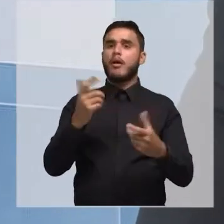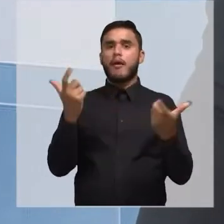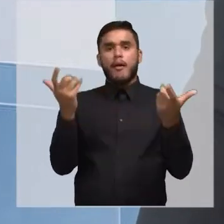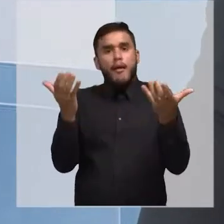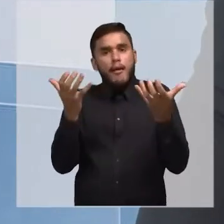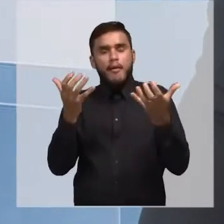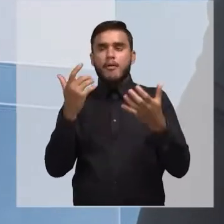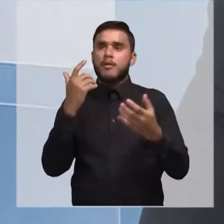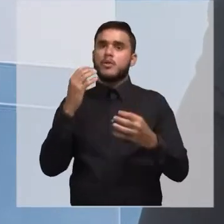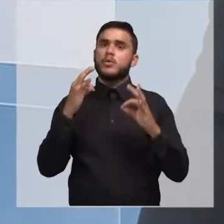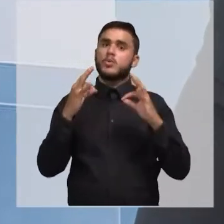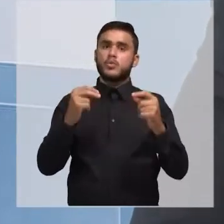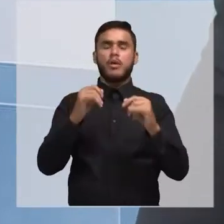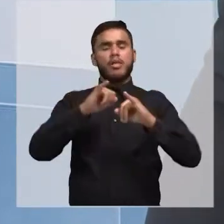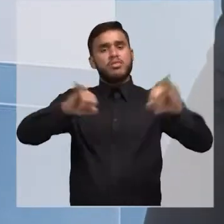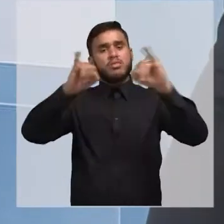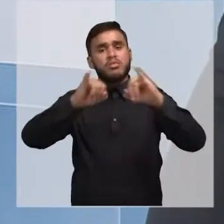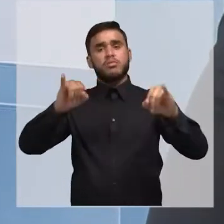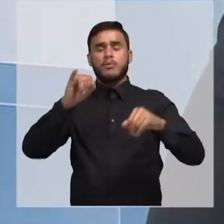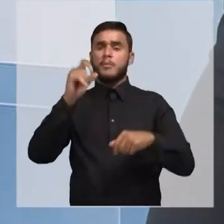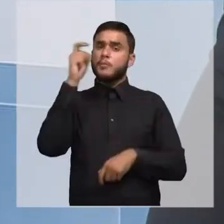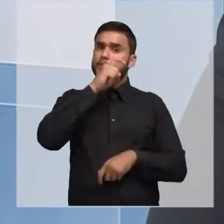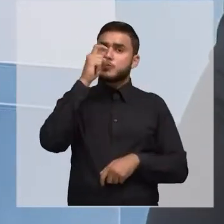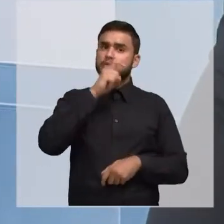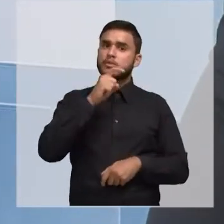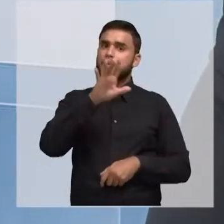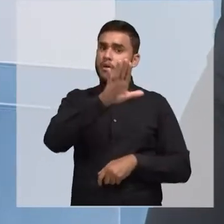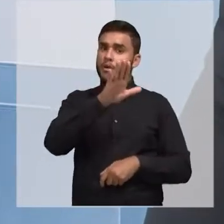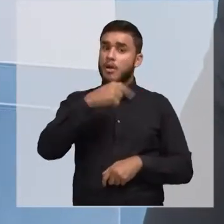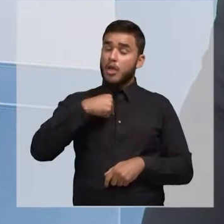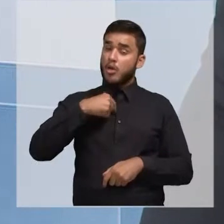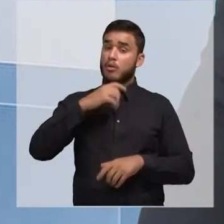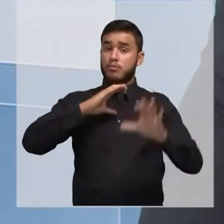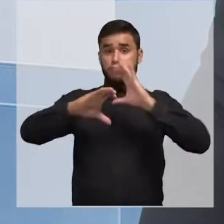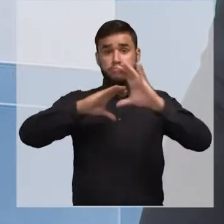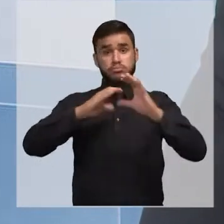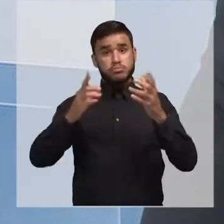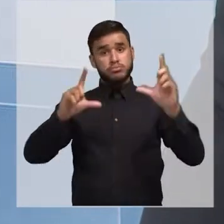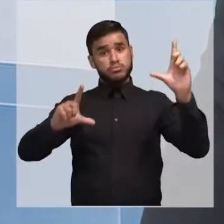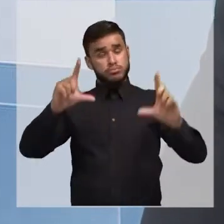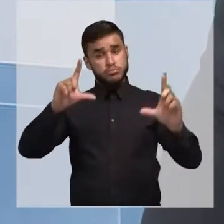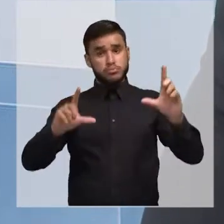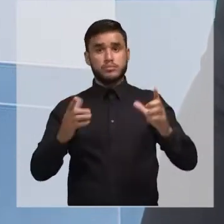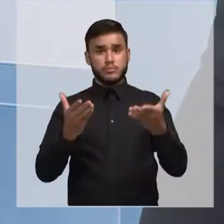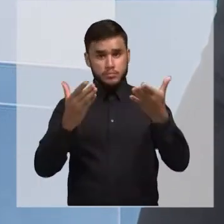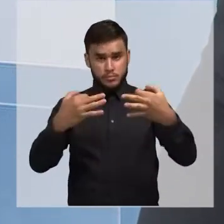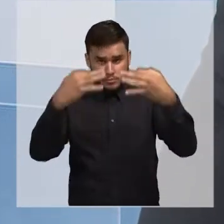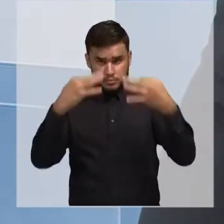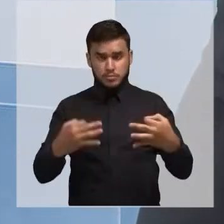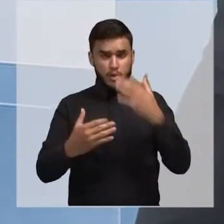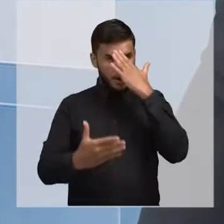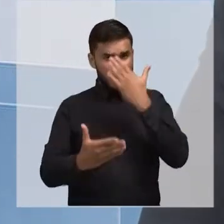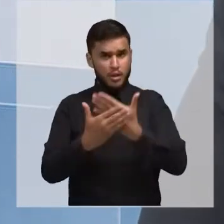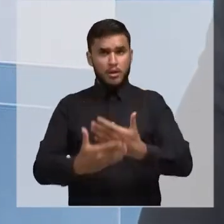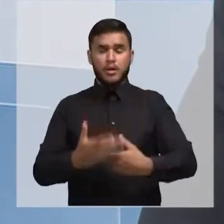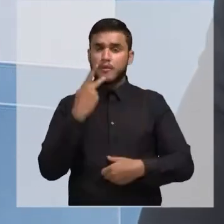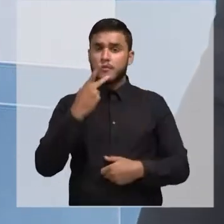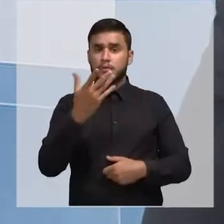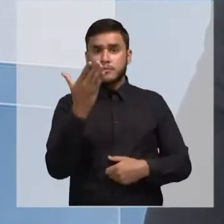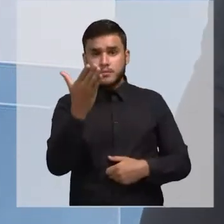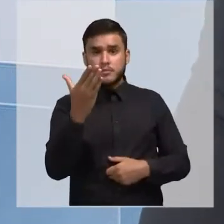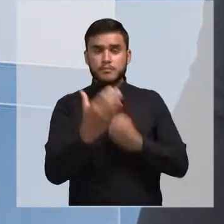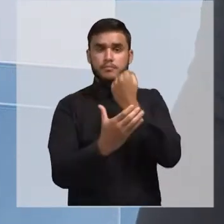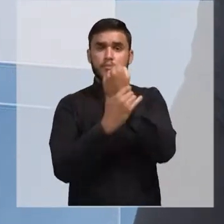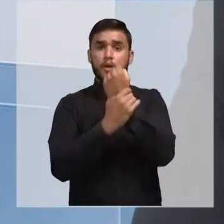news de todas as espécies. É importante a gente estar trabalhando na TV pública, num órgão que tem credibilidade, desmistificar